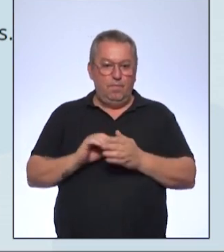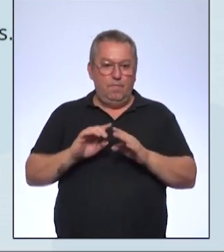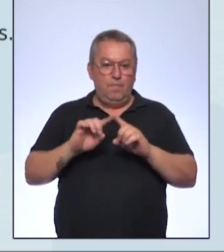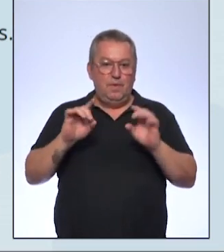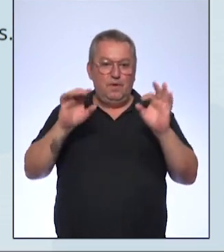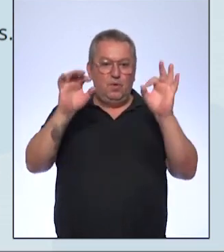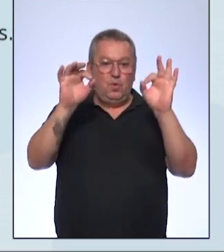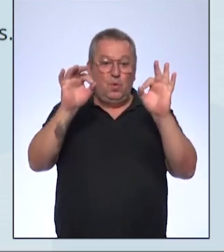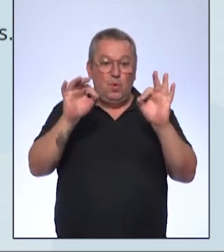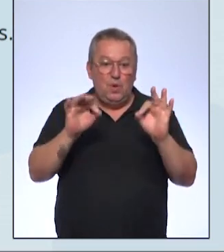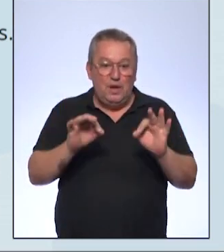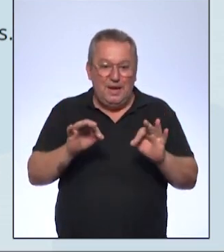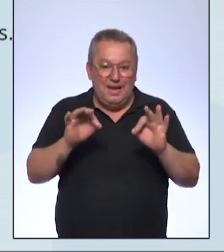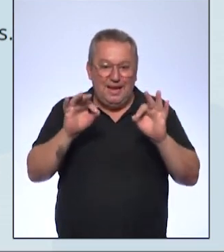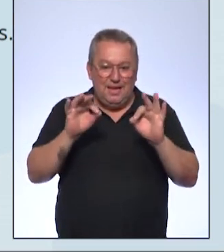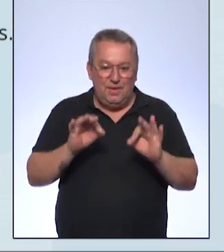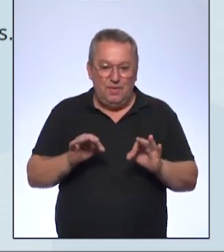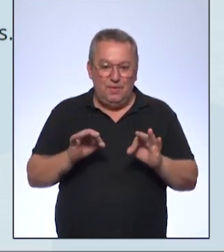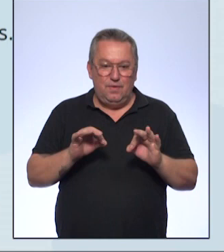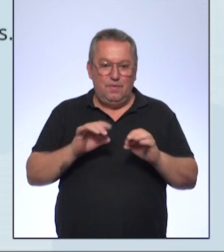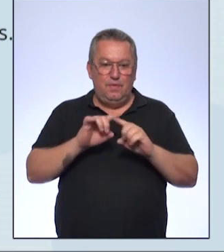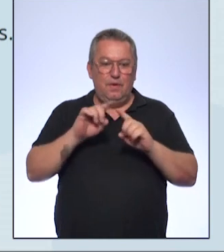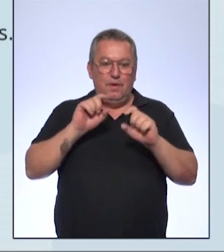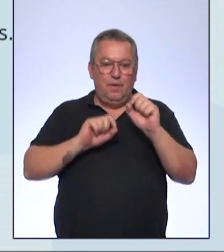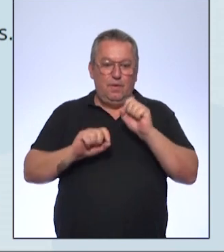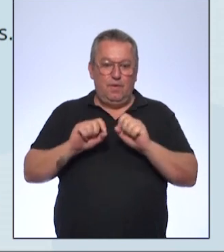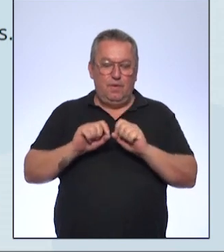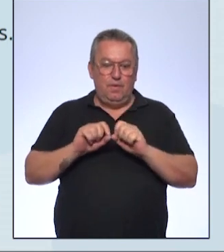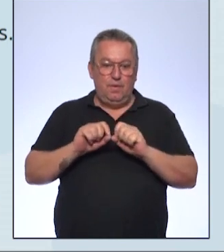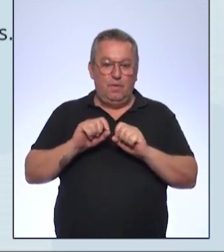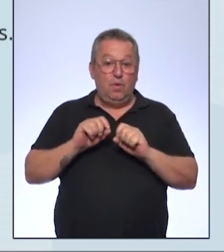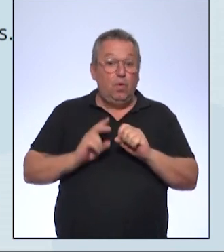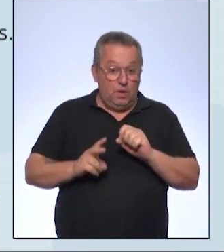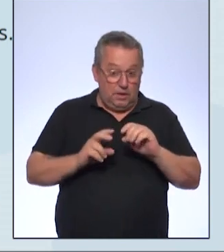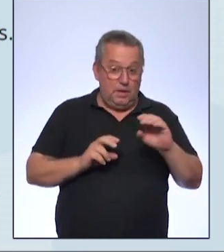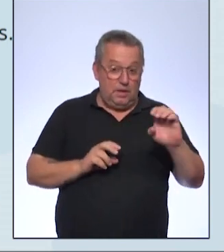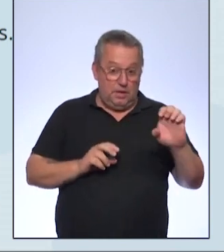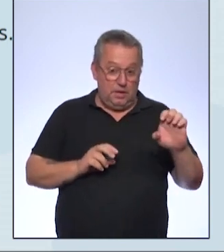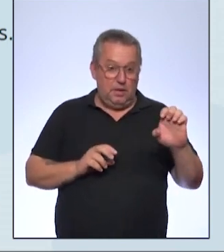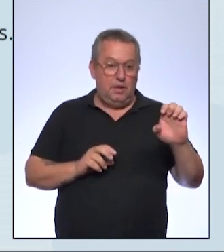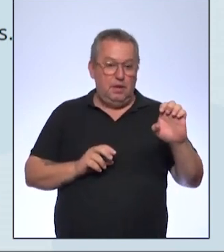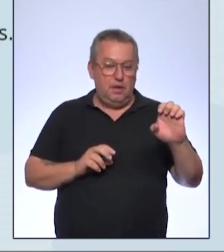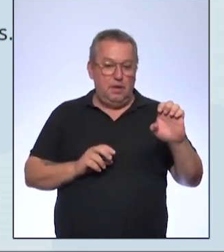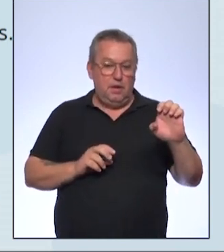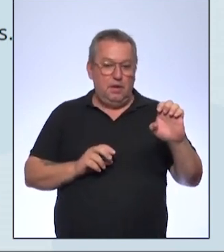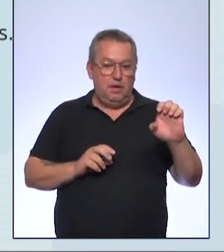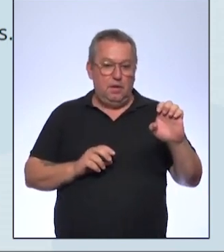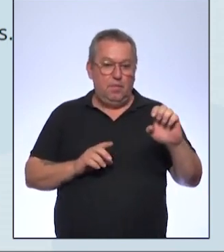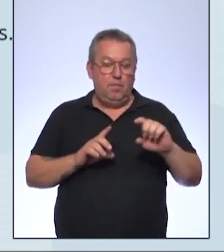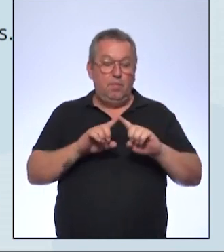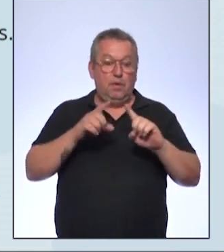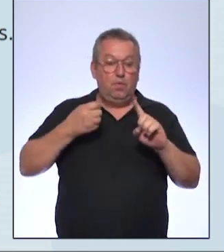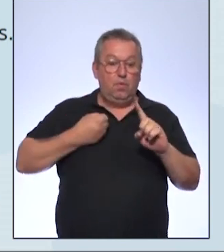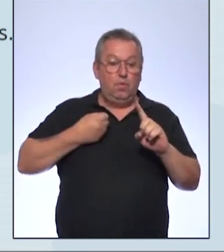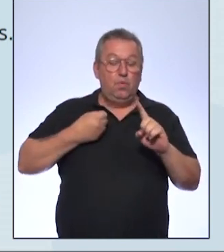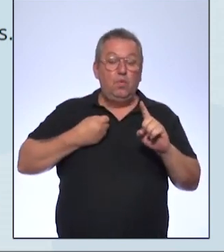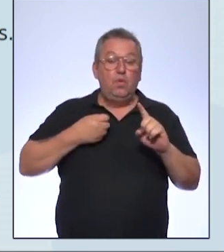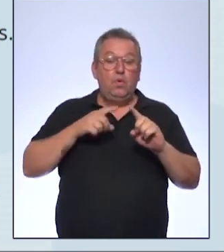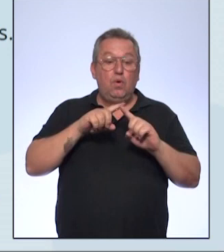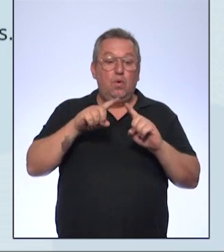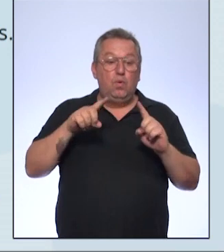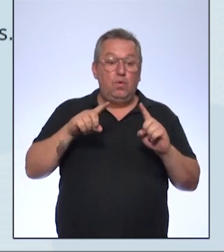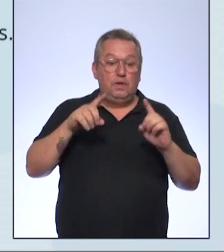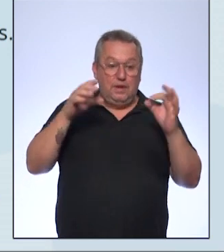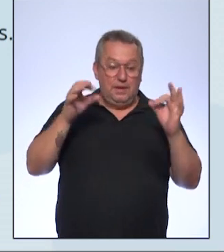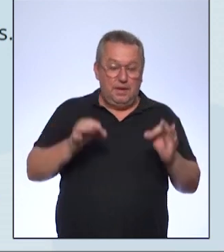o correto nessa alternativa continua sendo a alternativa E a correta. Mas a